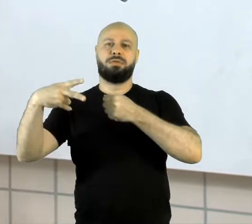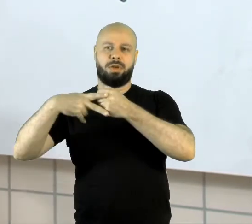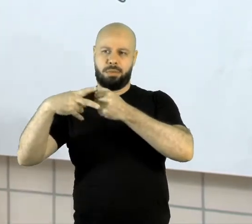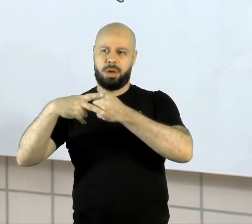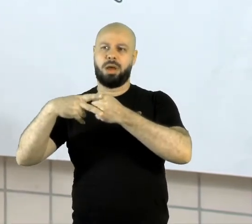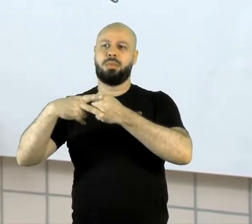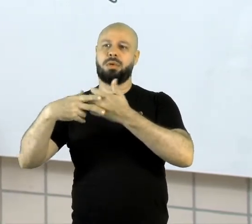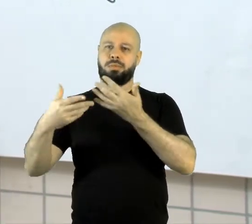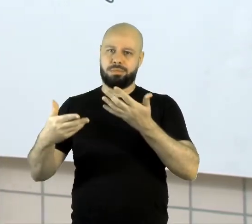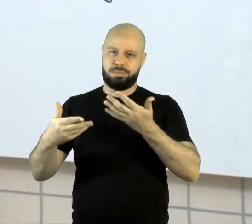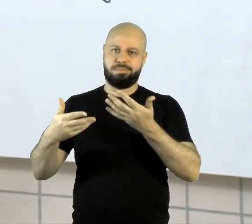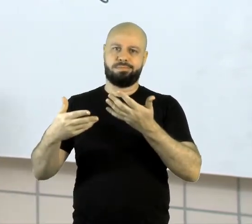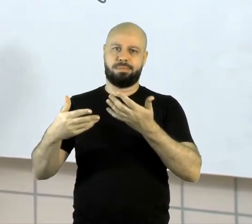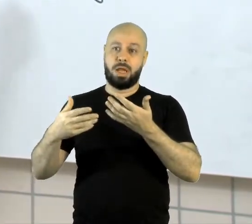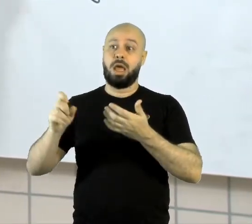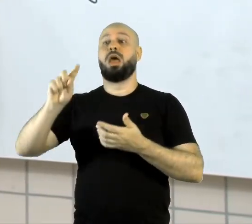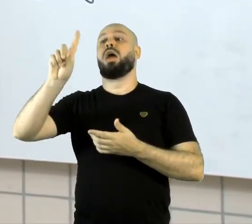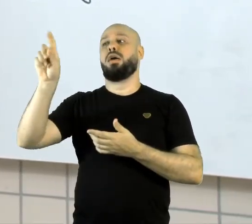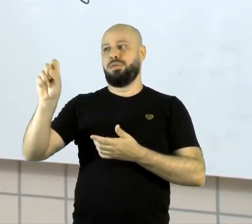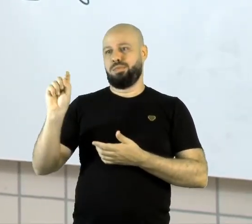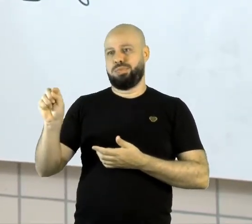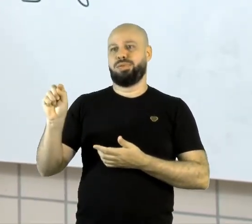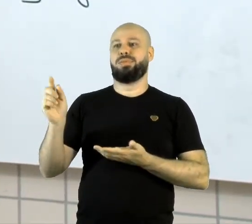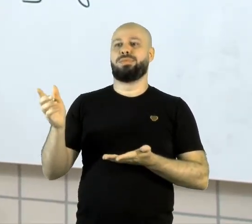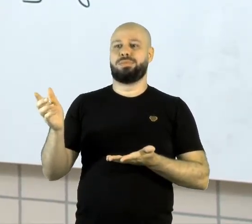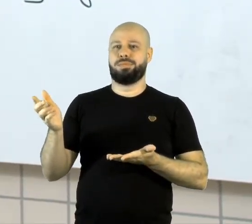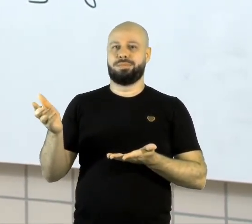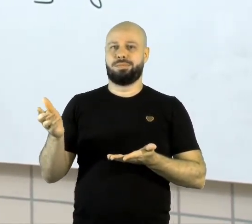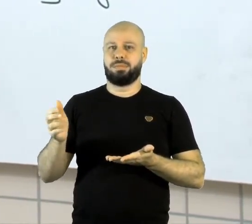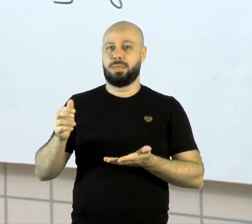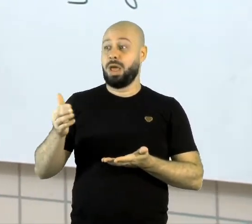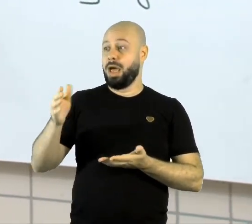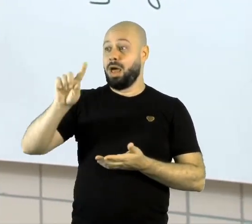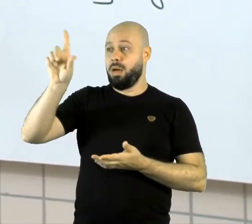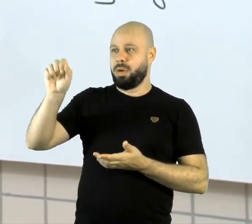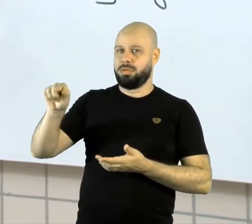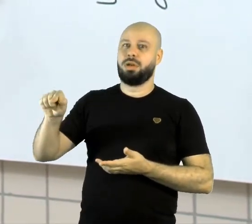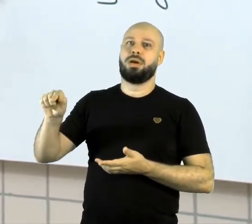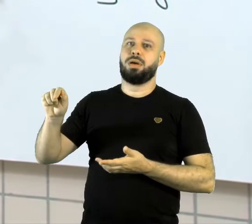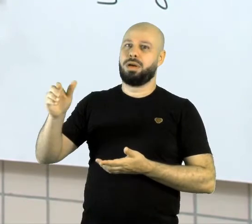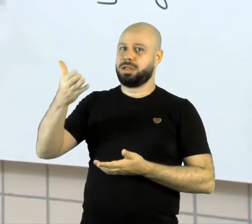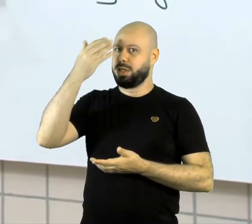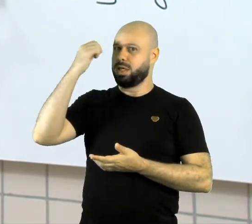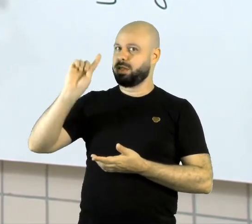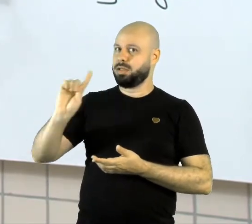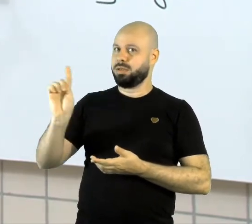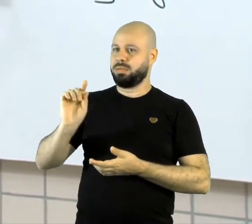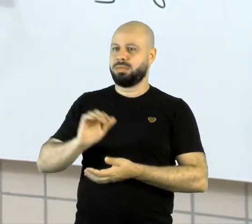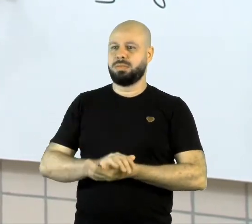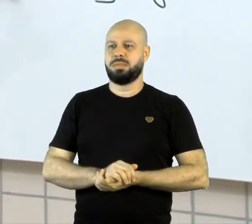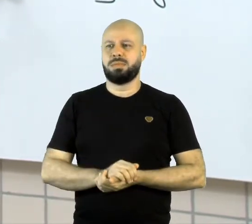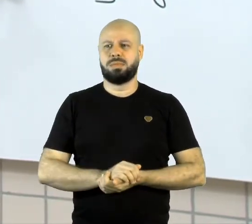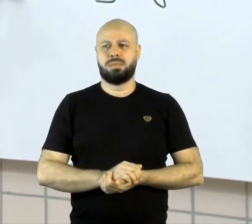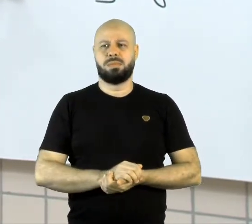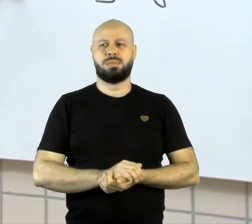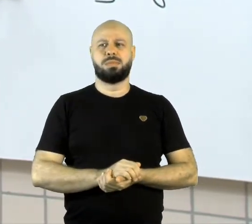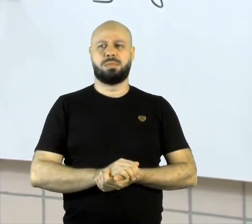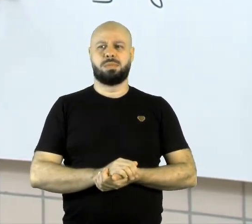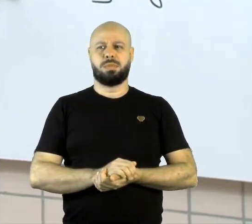E, no caso da interrogação, ó, nunca esquecer, alright? You cannot forget about